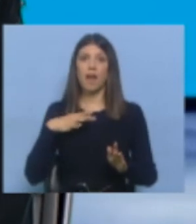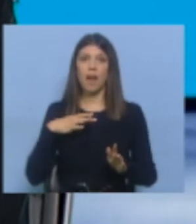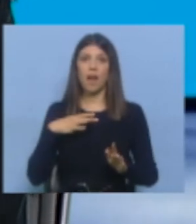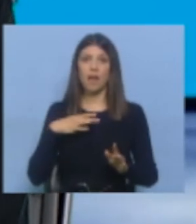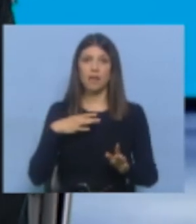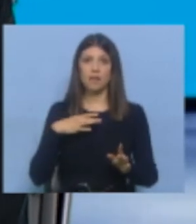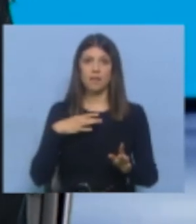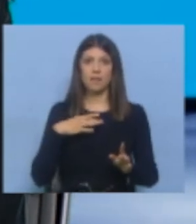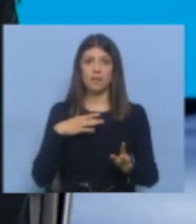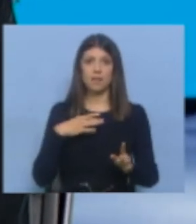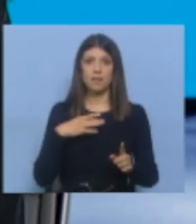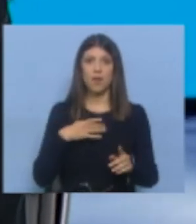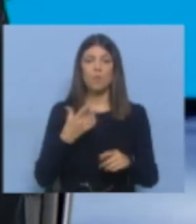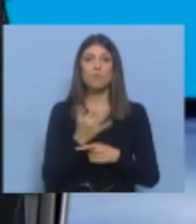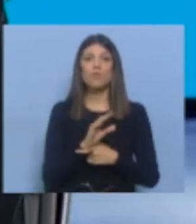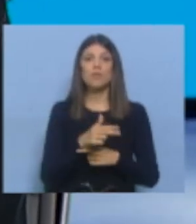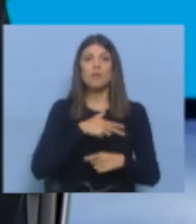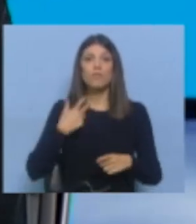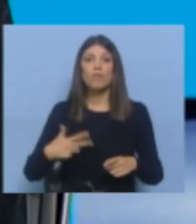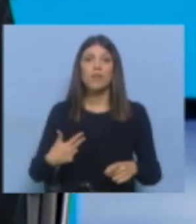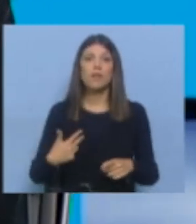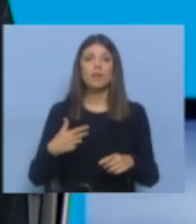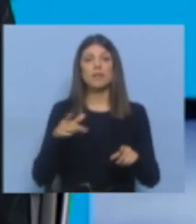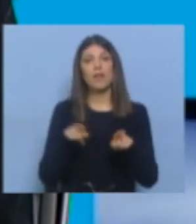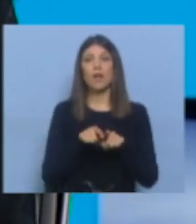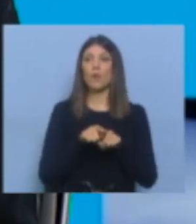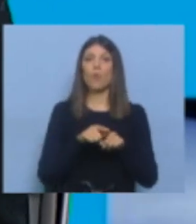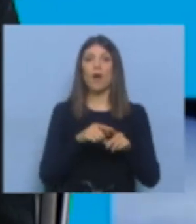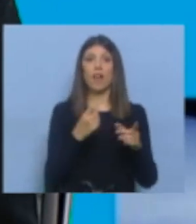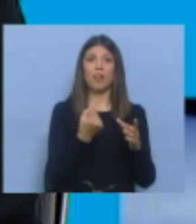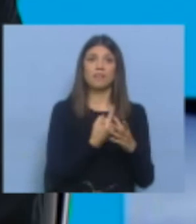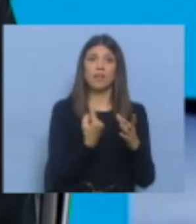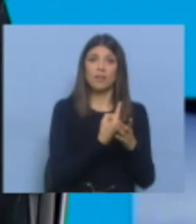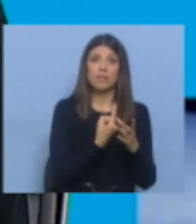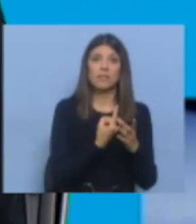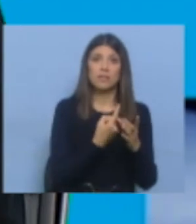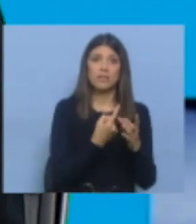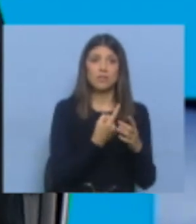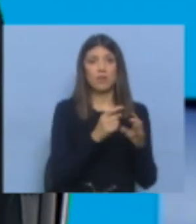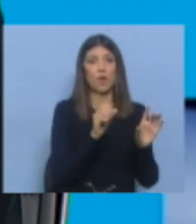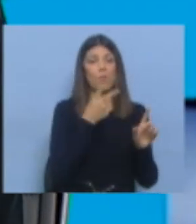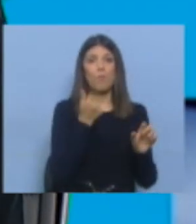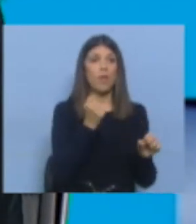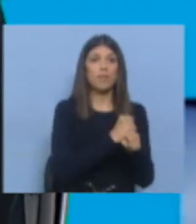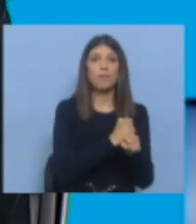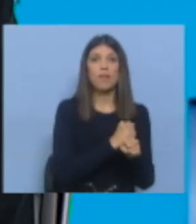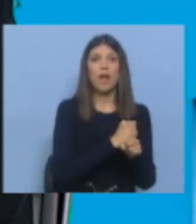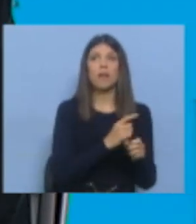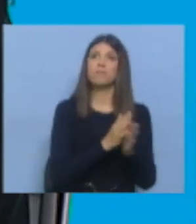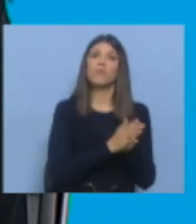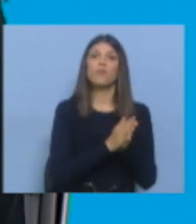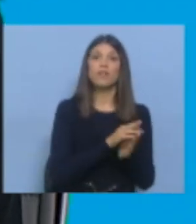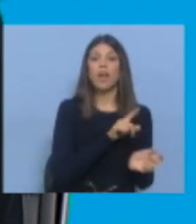quarentena na Dinamarca passar férias à Madeira, que é uma coisa que de facto não nos passa pela cabeça, ainda por cima com uma